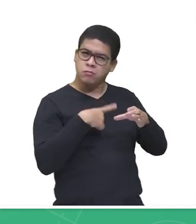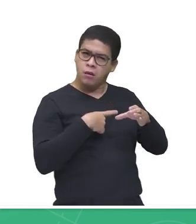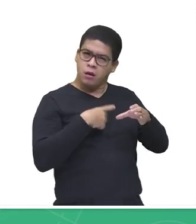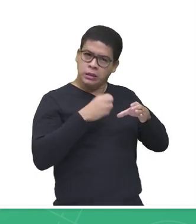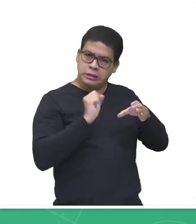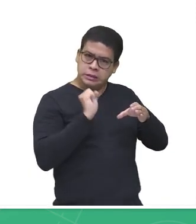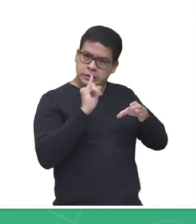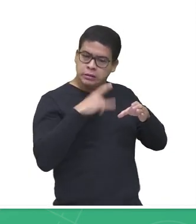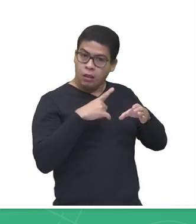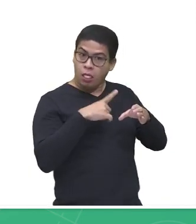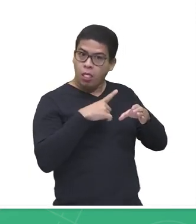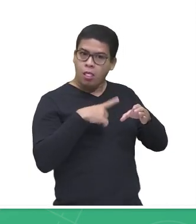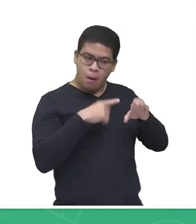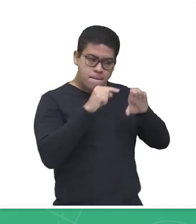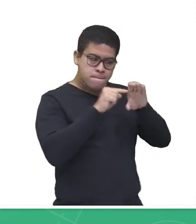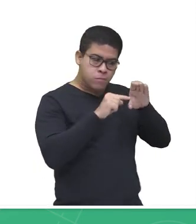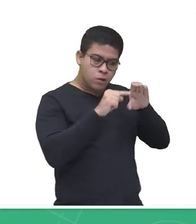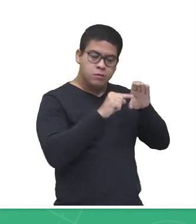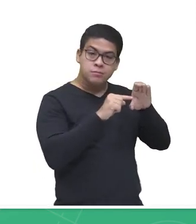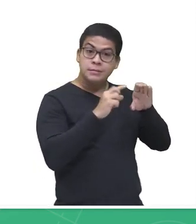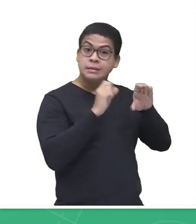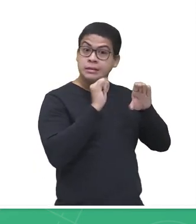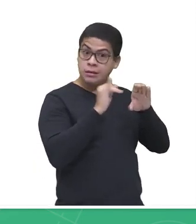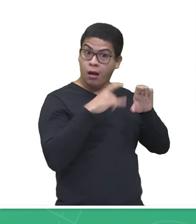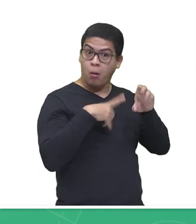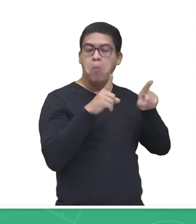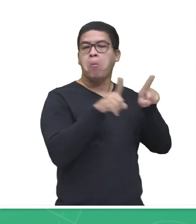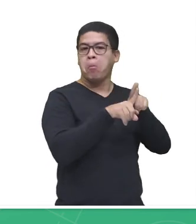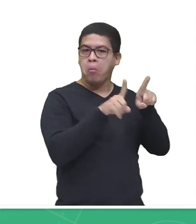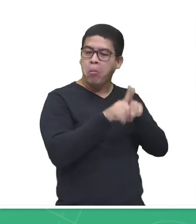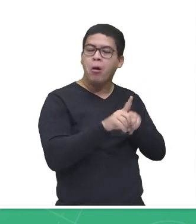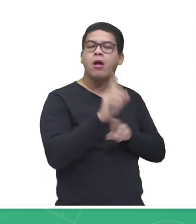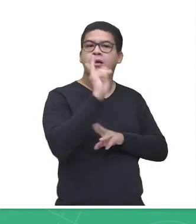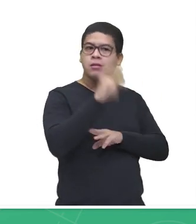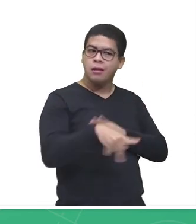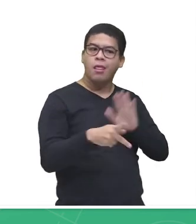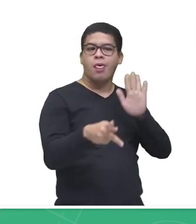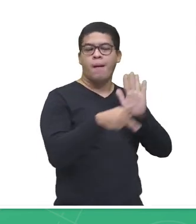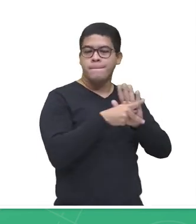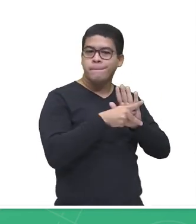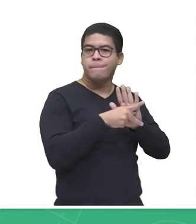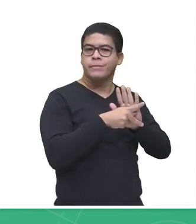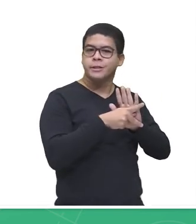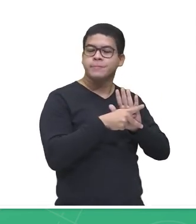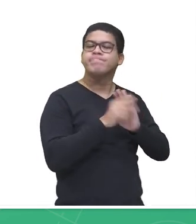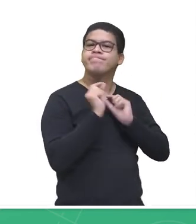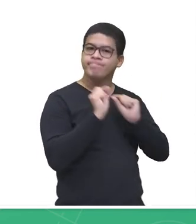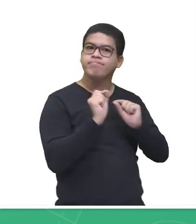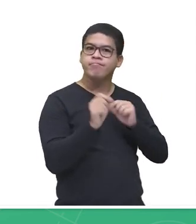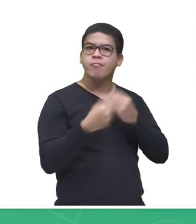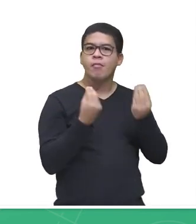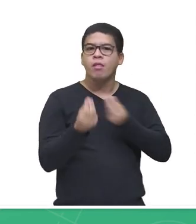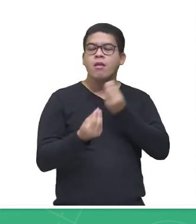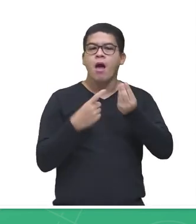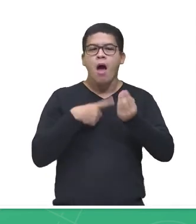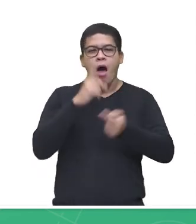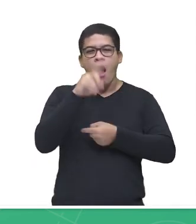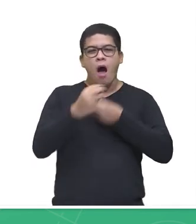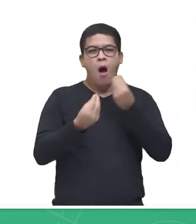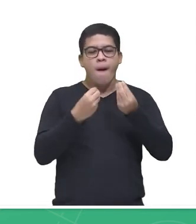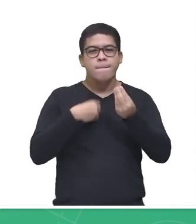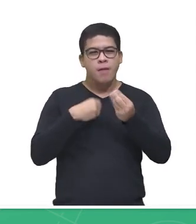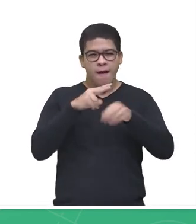alga tem flagelo, então ela possui centríolos certamente, tá? Então, a Chlamydomonas, ela é uma alga verde